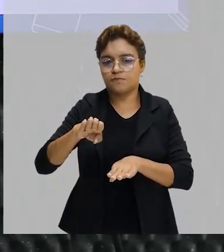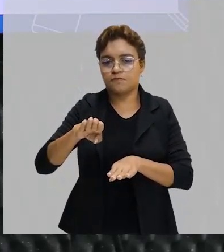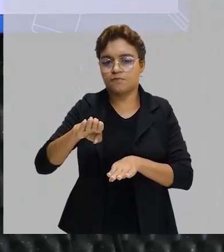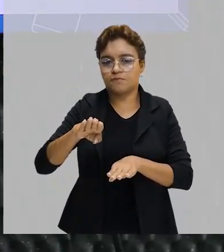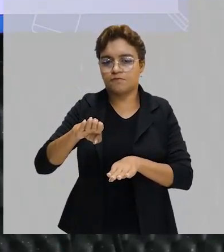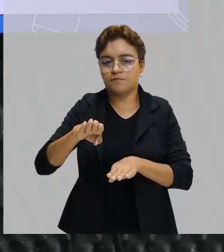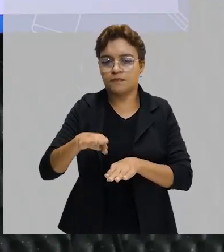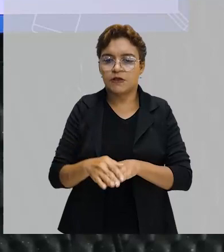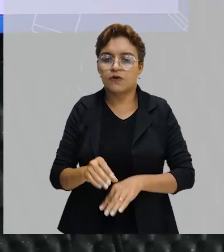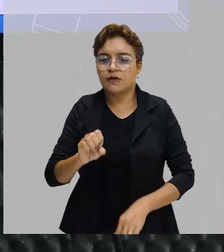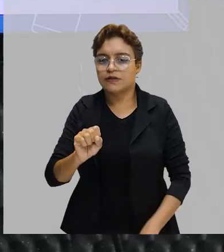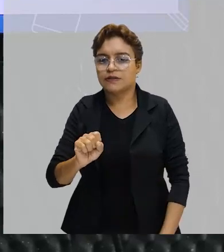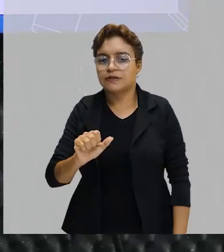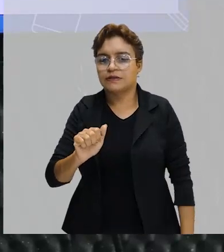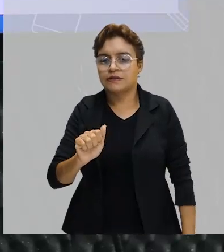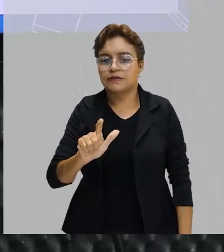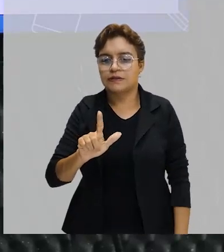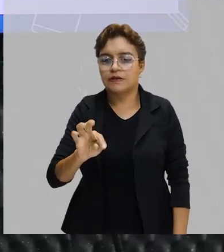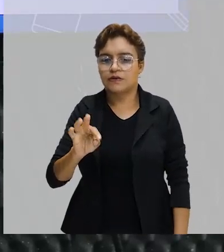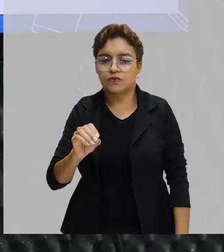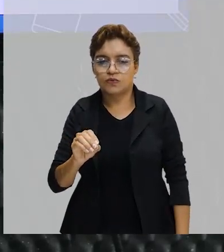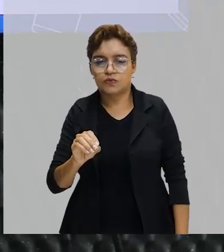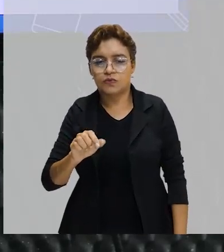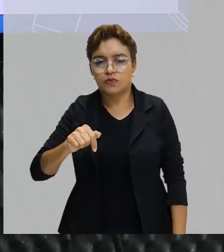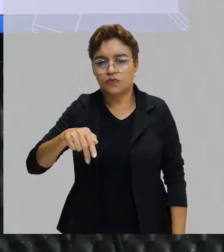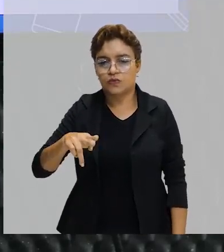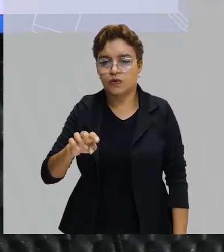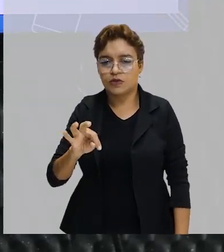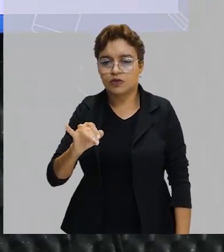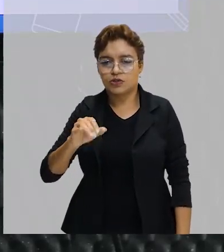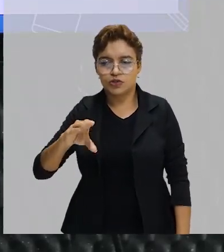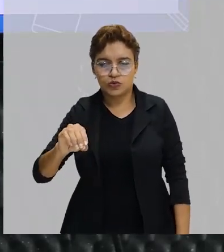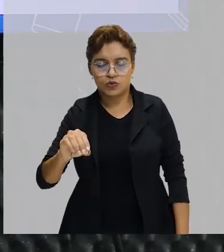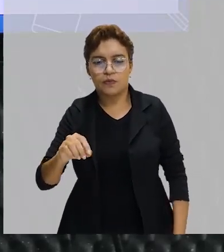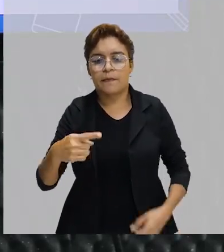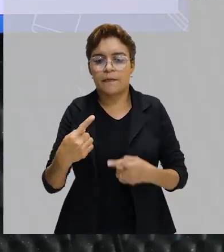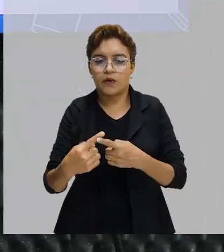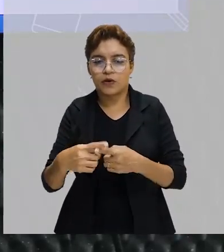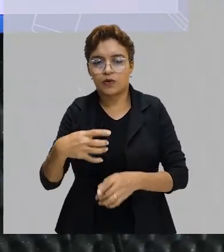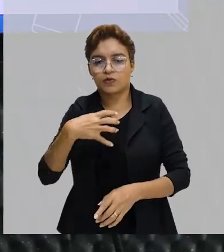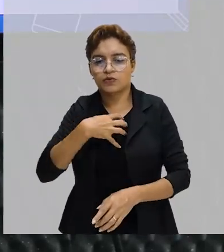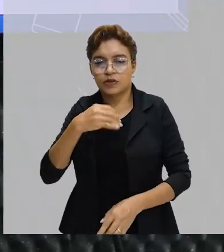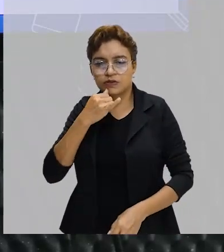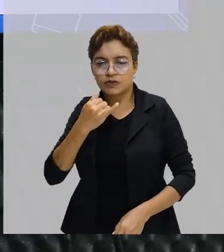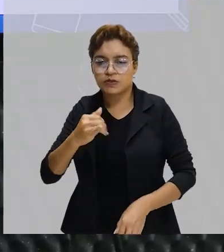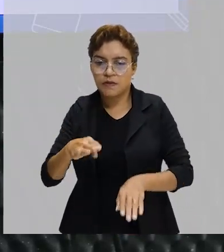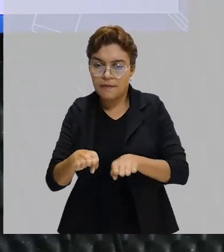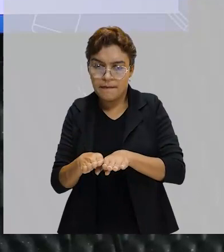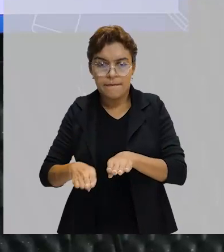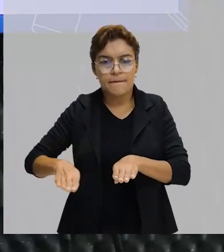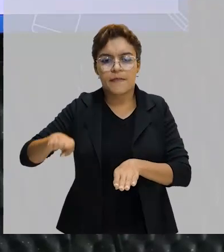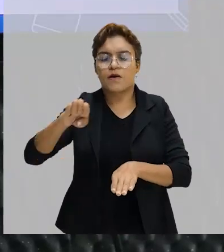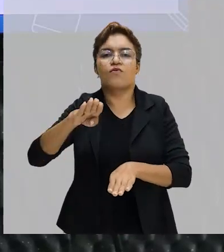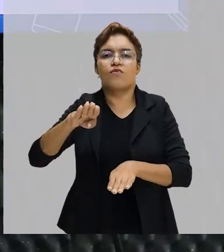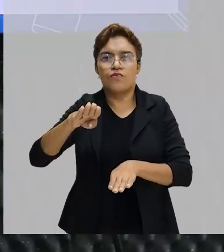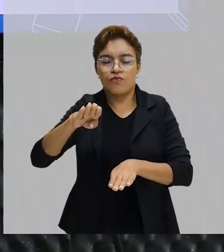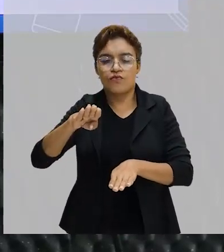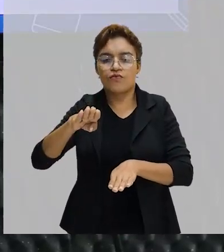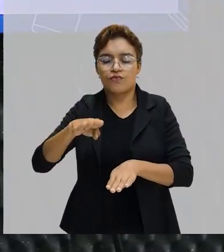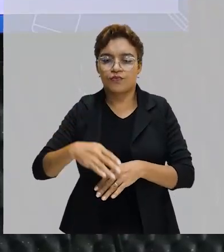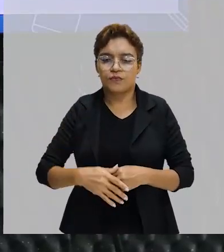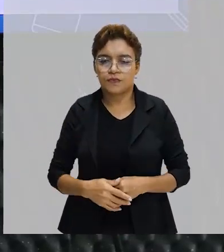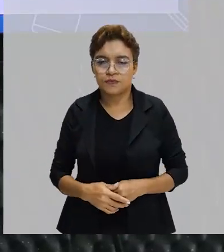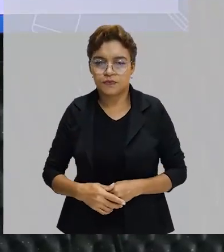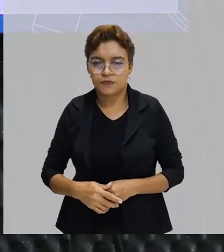Então, um salto quântico porque recebeu energia e aí vai estar num estado energético maior, mais